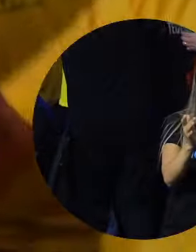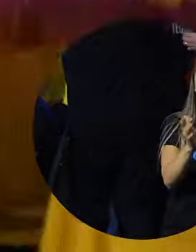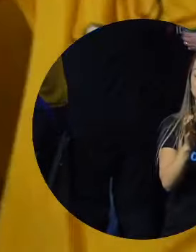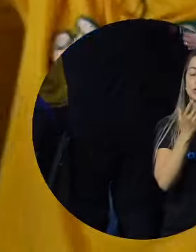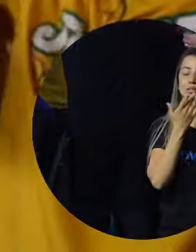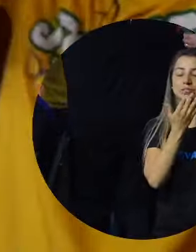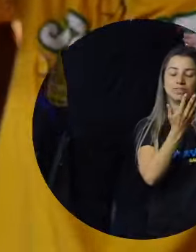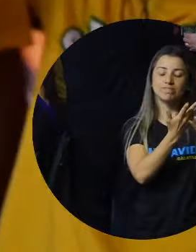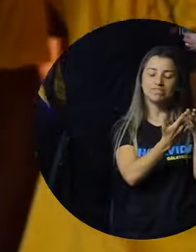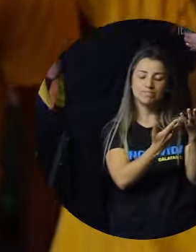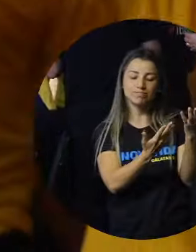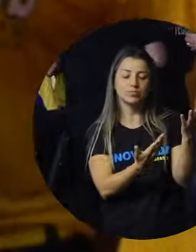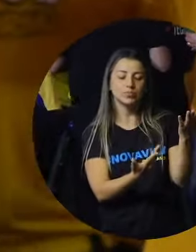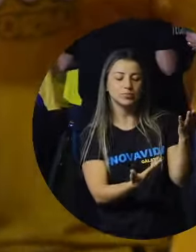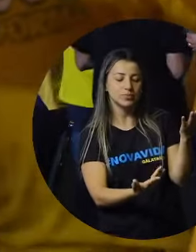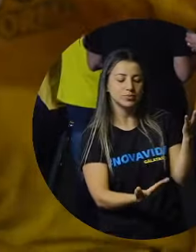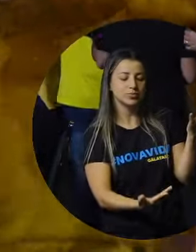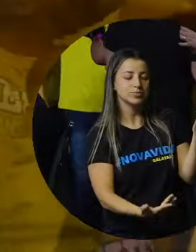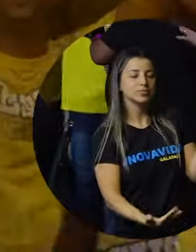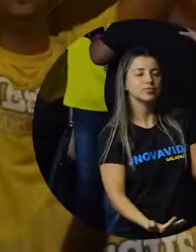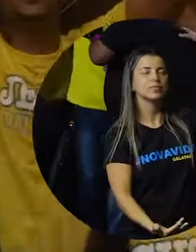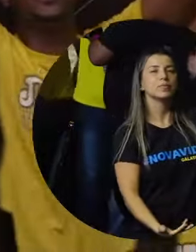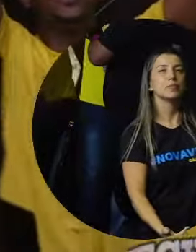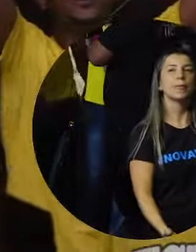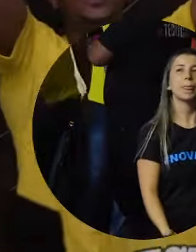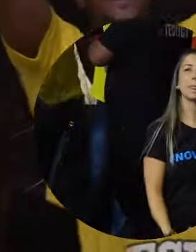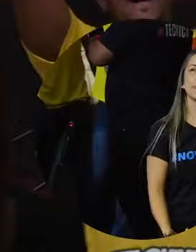pelo sangue.